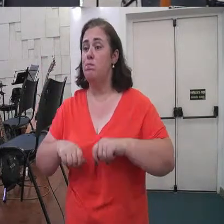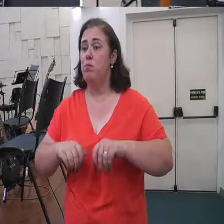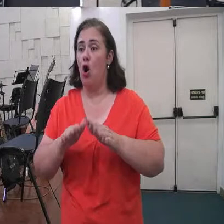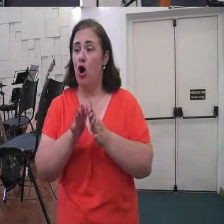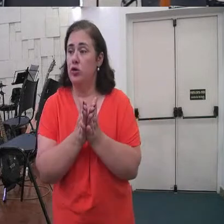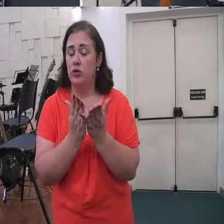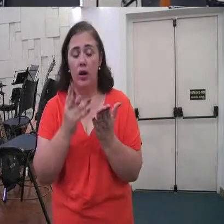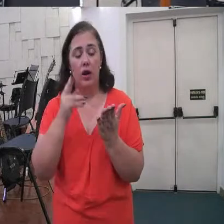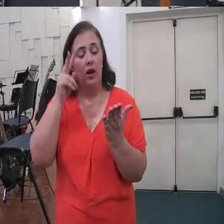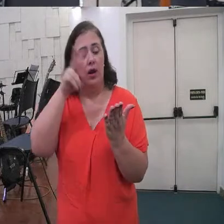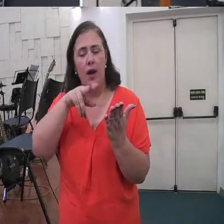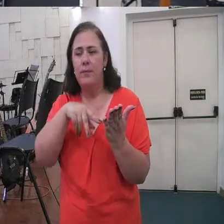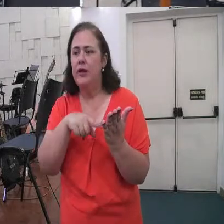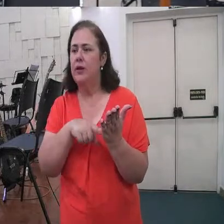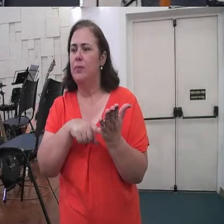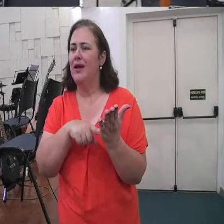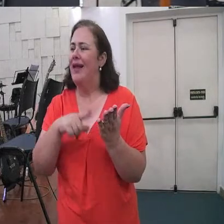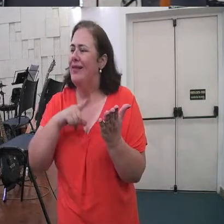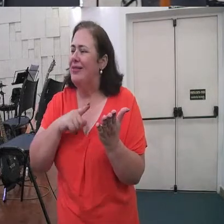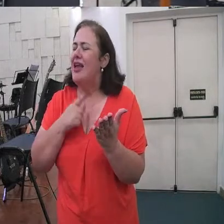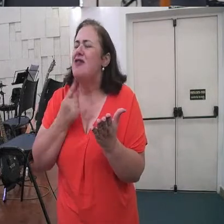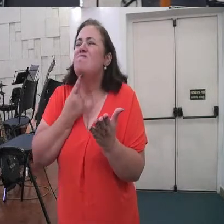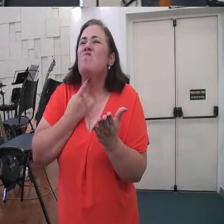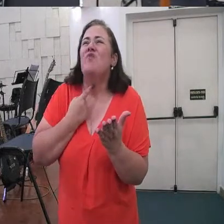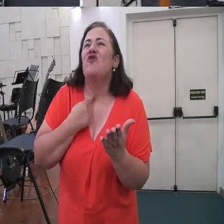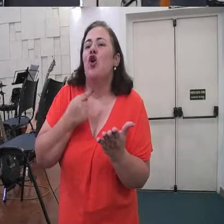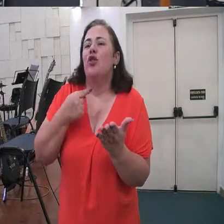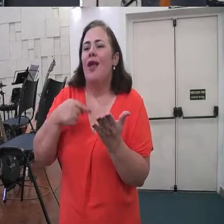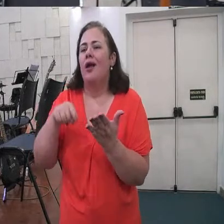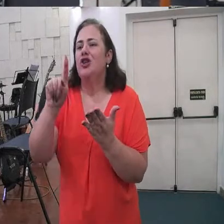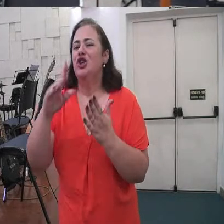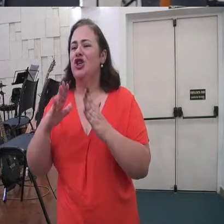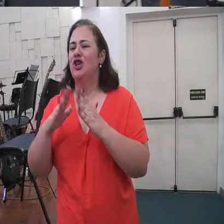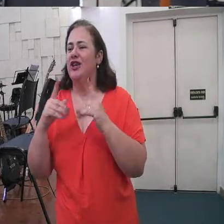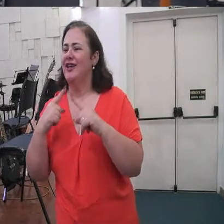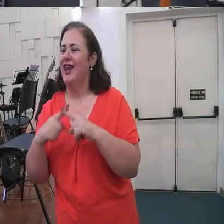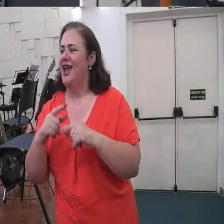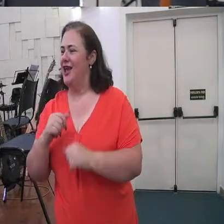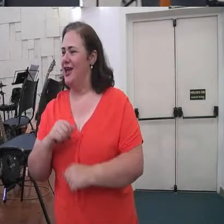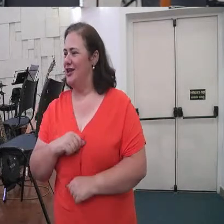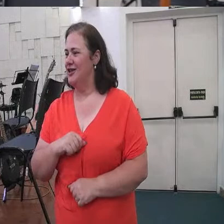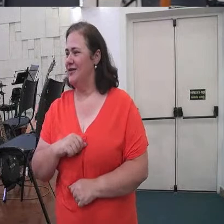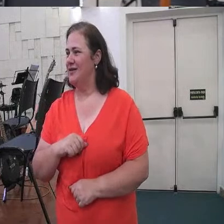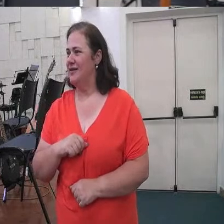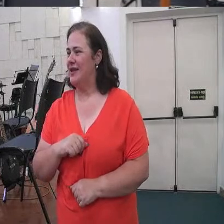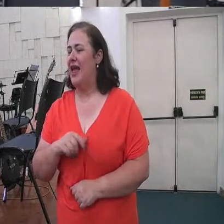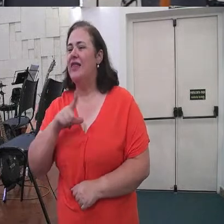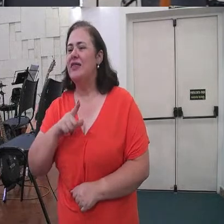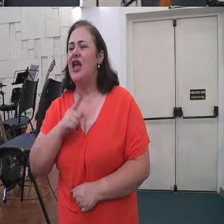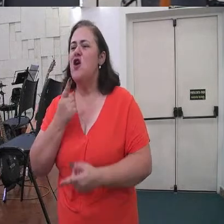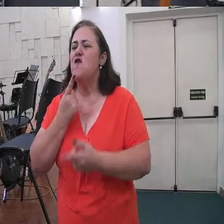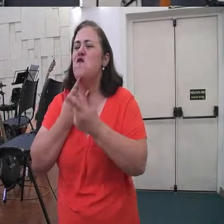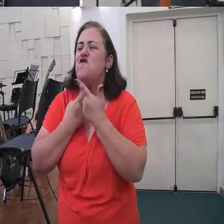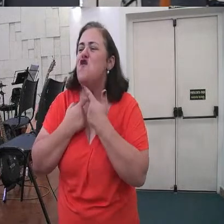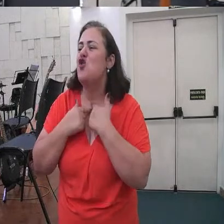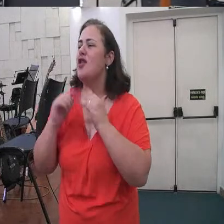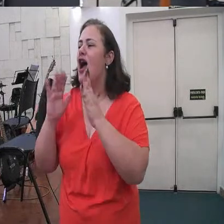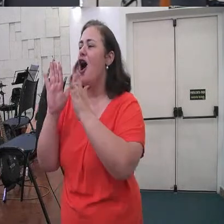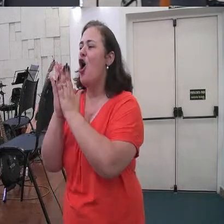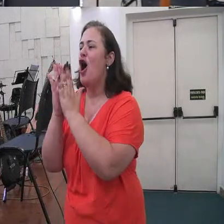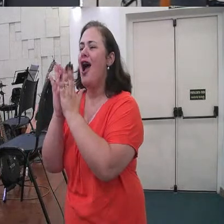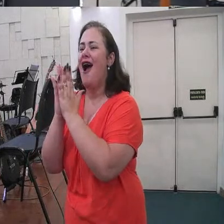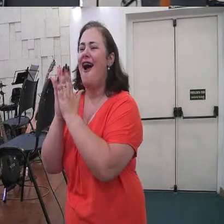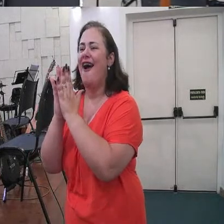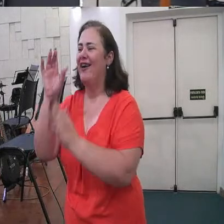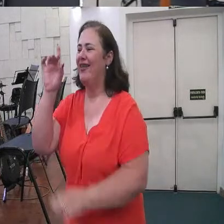fé que me faz assistir um programa evangélico? Aquela fé que me faz assistir The Chosen na